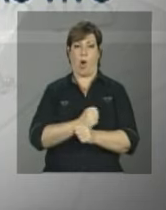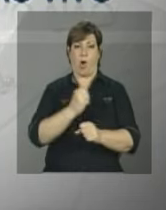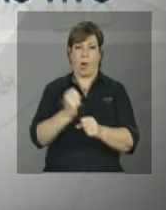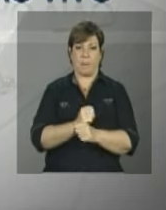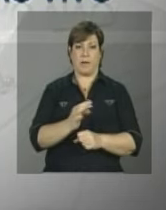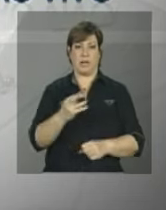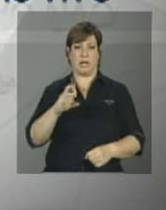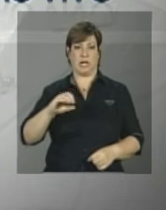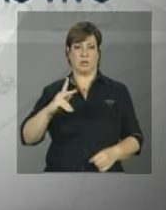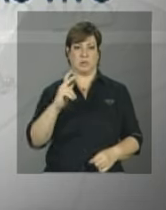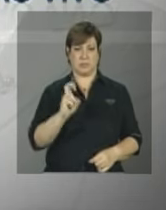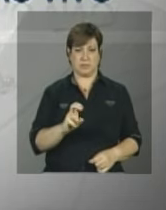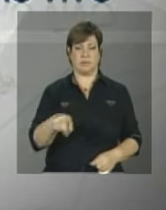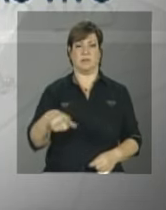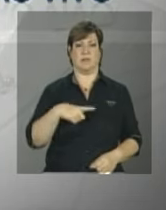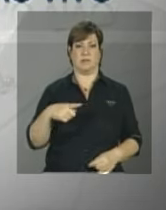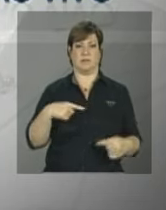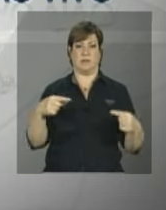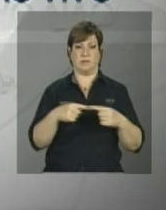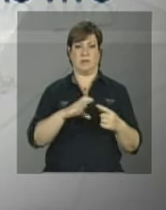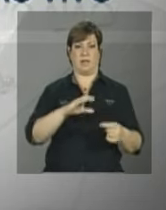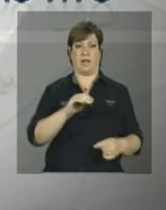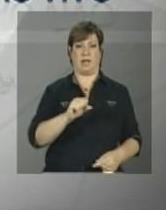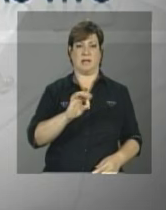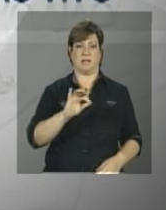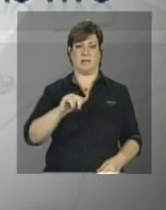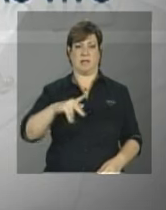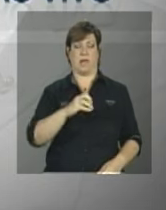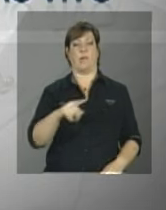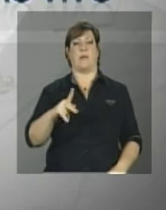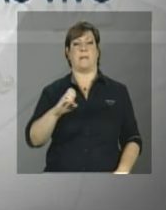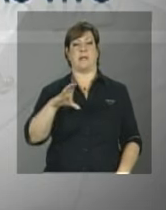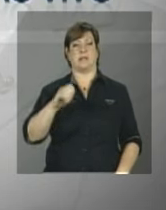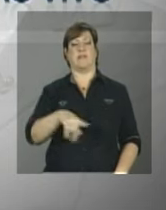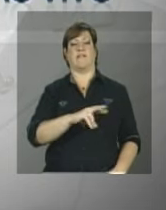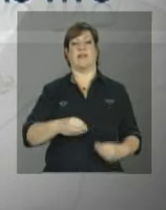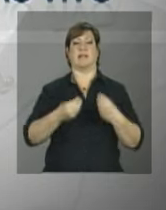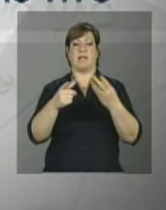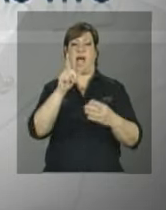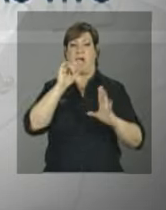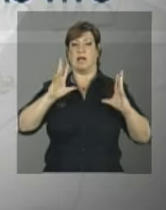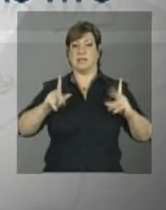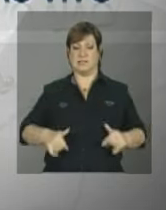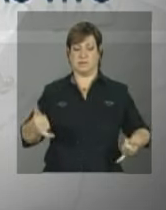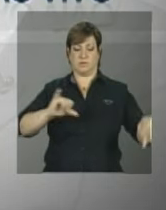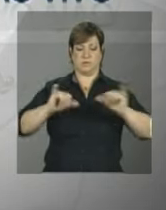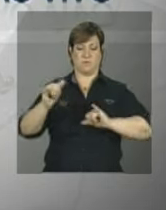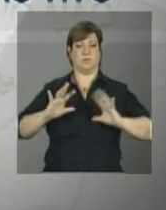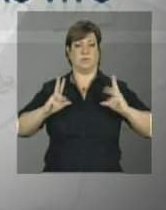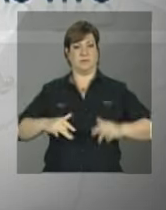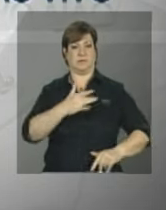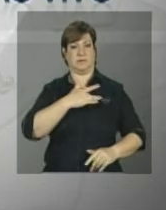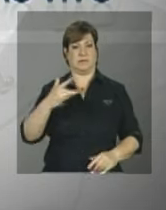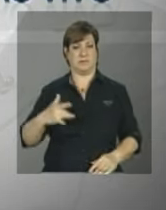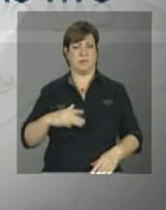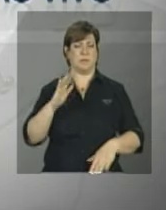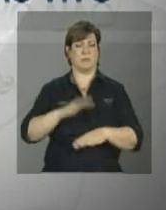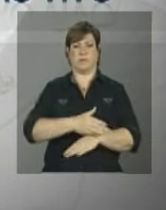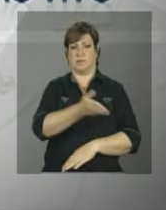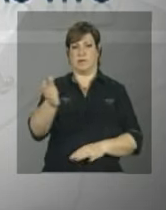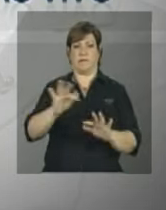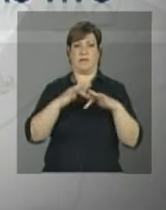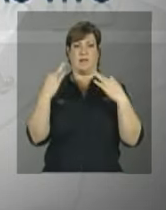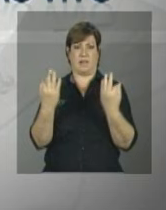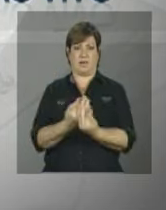das Águas, eixo que liga o açude do Castanhão a Pecém, que vai levar água potável a milhões de famílias num trecho de mais de